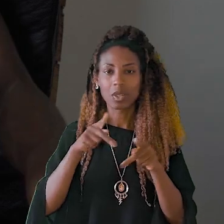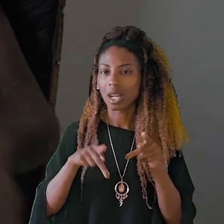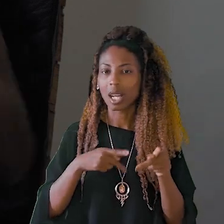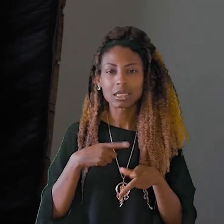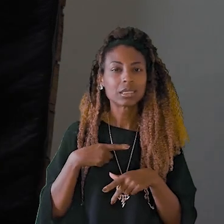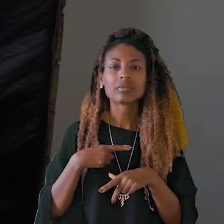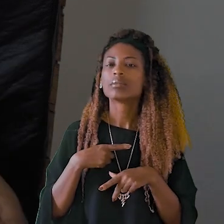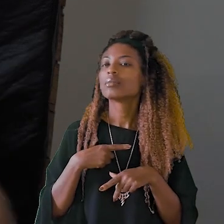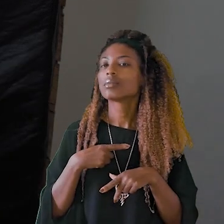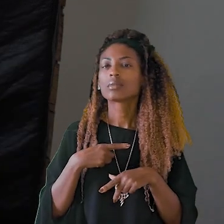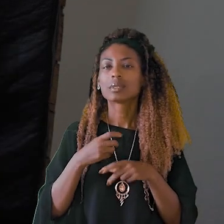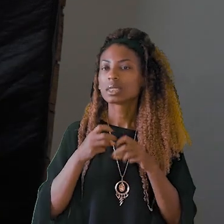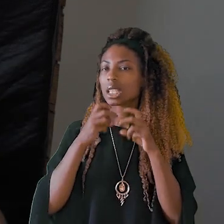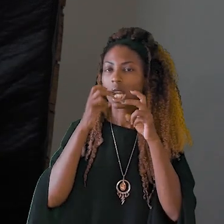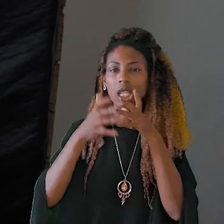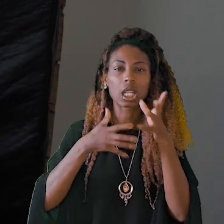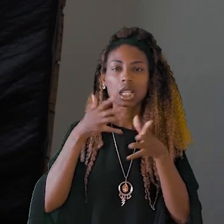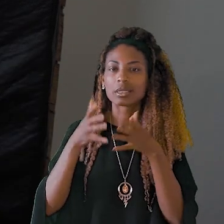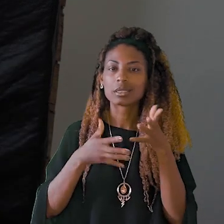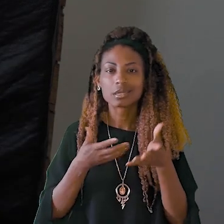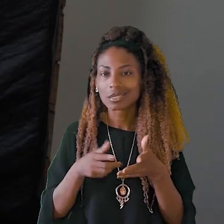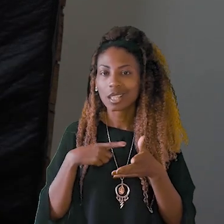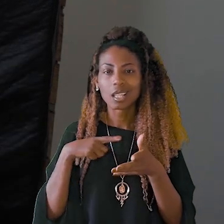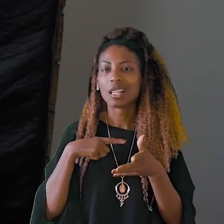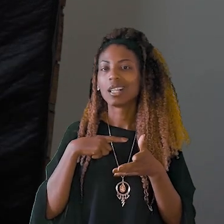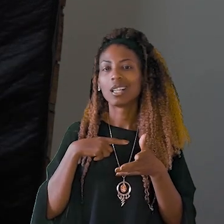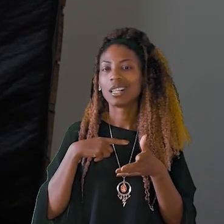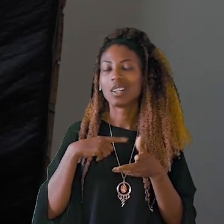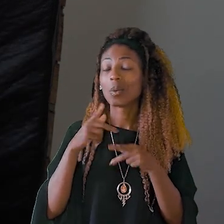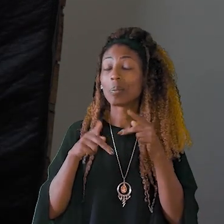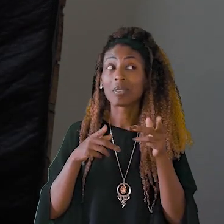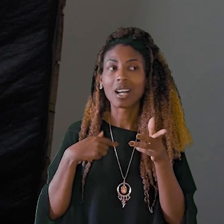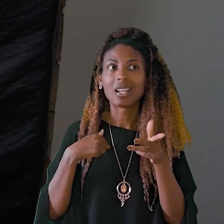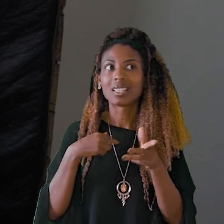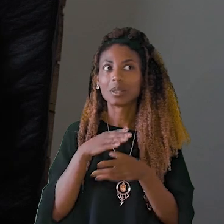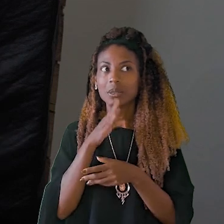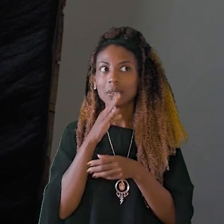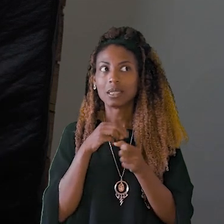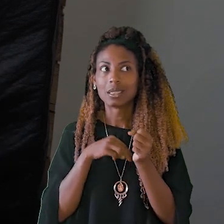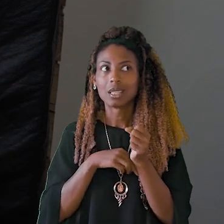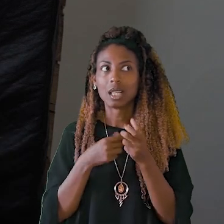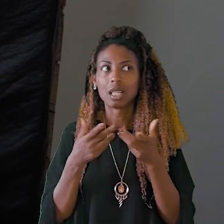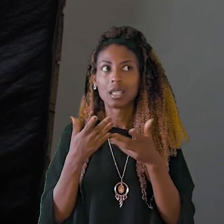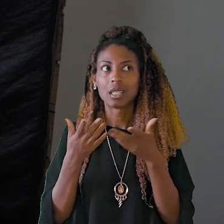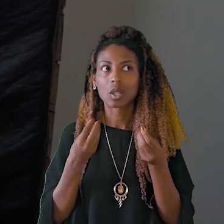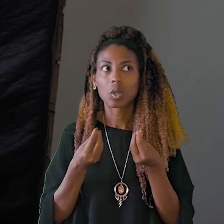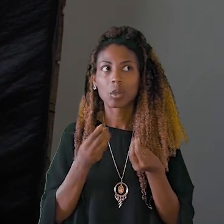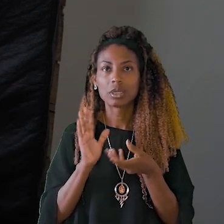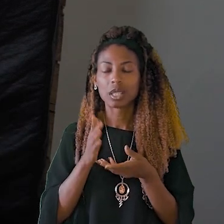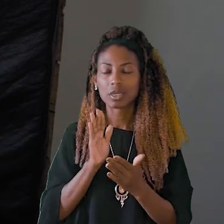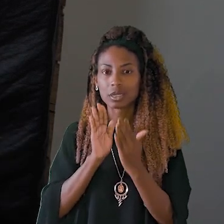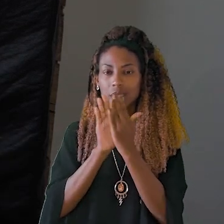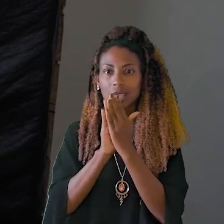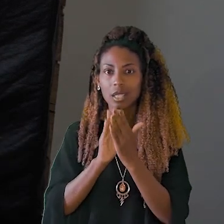gritava. Ela tentava fazer barulho mocho, não adiantou nada, que não deu ninguém a ficar calado. A gente vendo a Beyoncé depois de tanto tempo, a Beyoncé veio aqui a última vez em